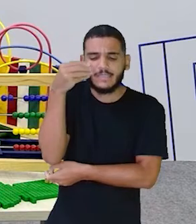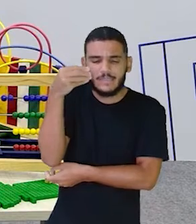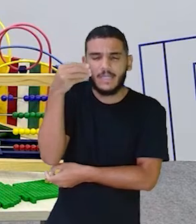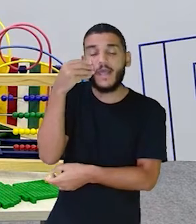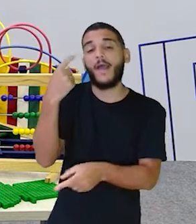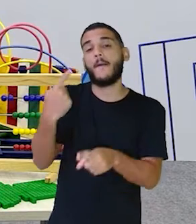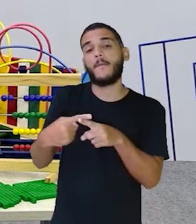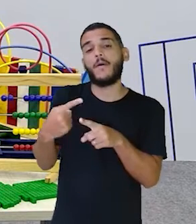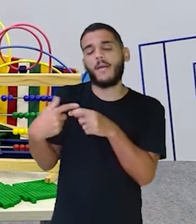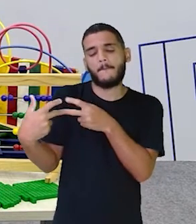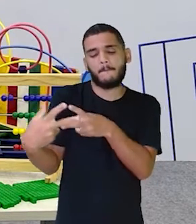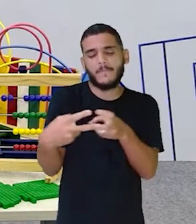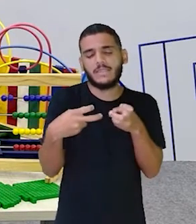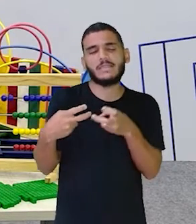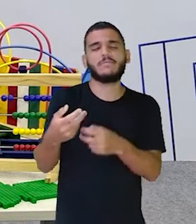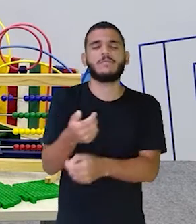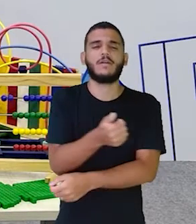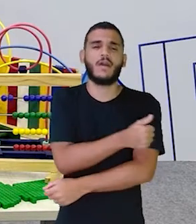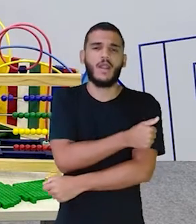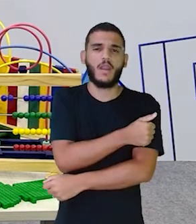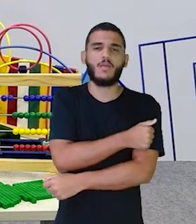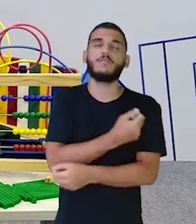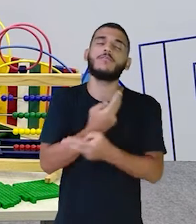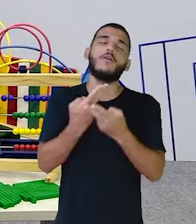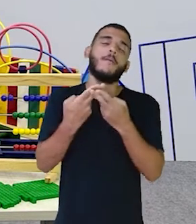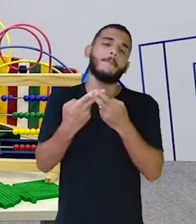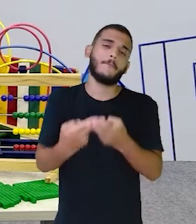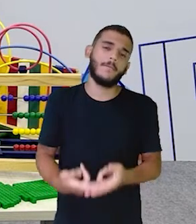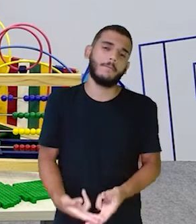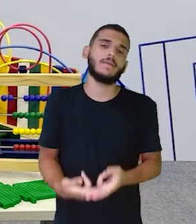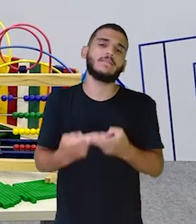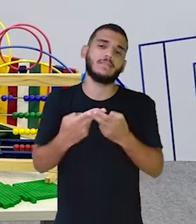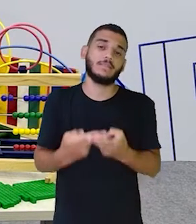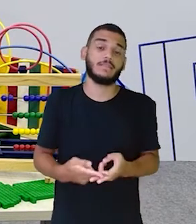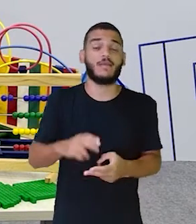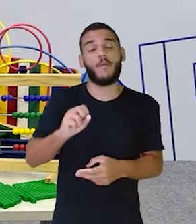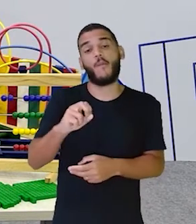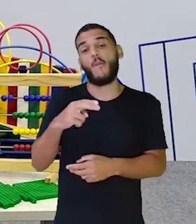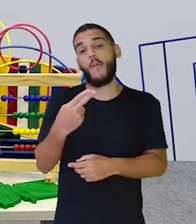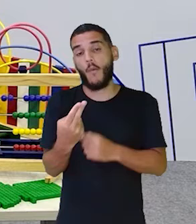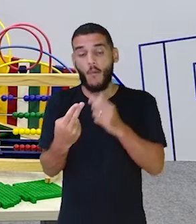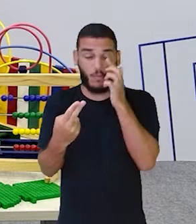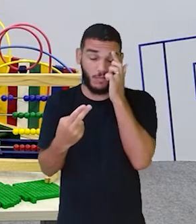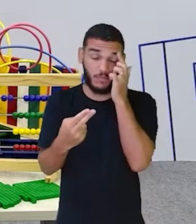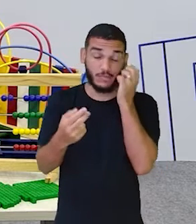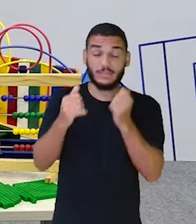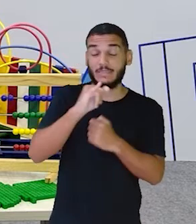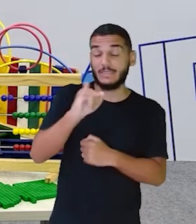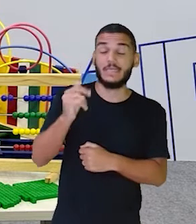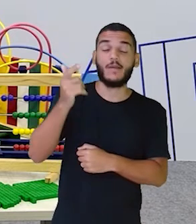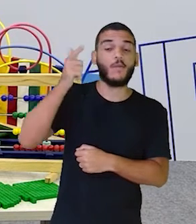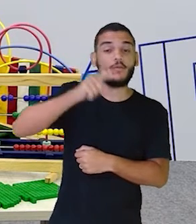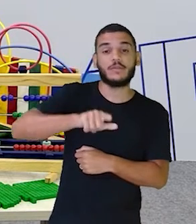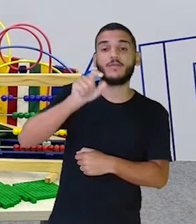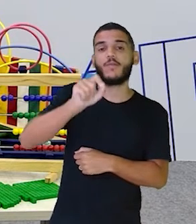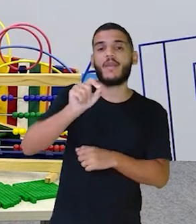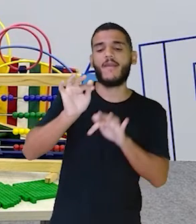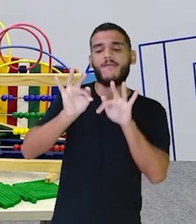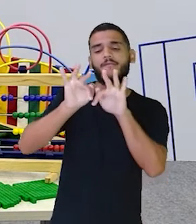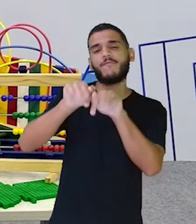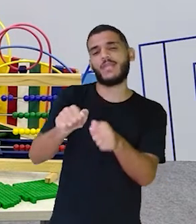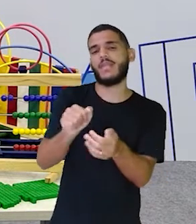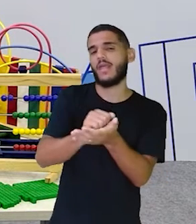estudante ele está sendo paciente, se ele vai conseguir concluir